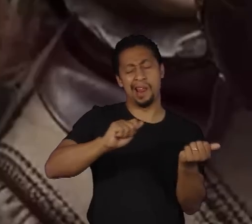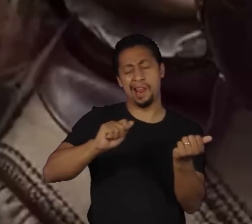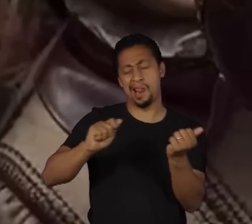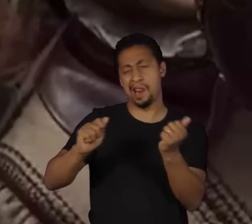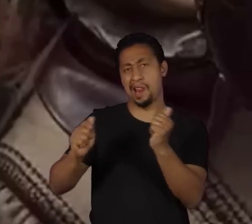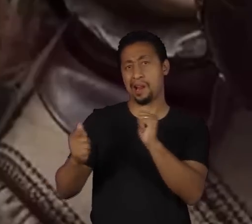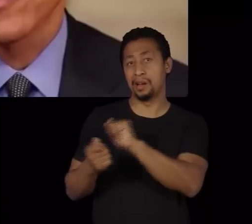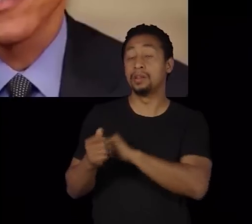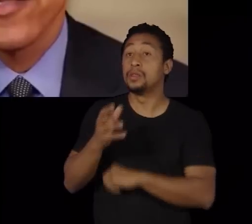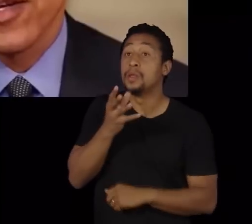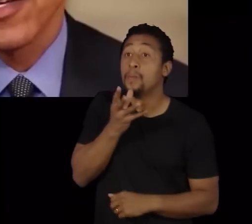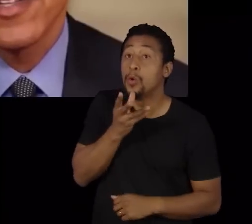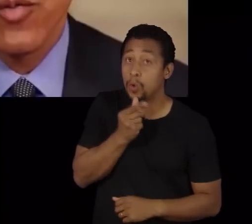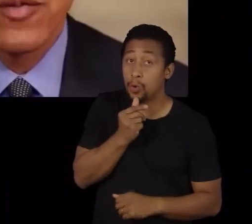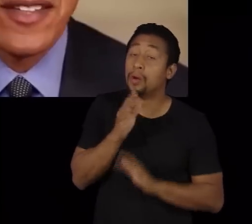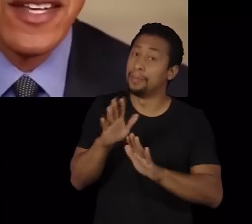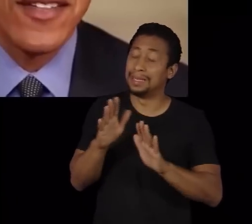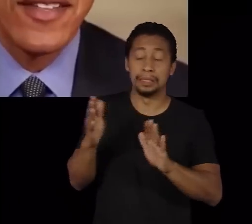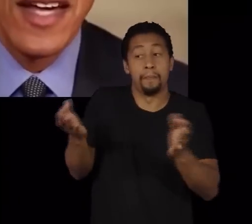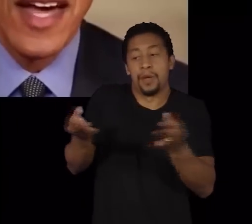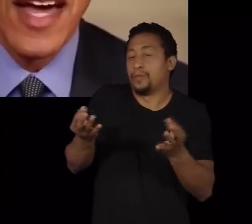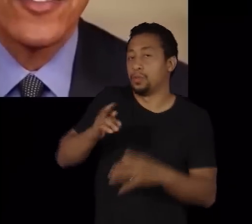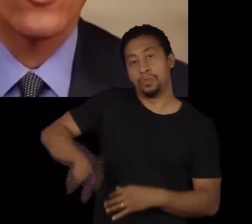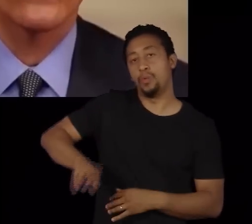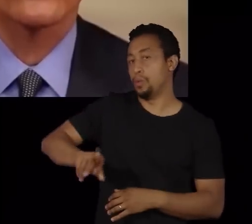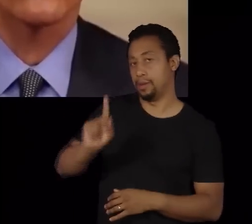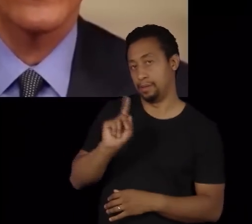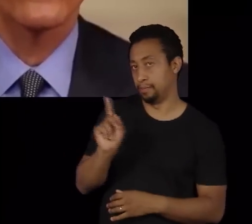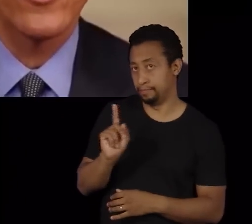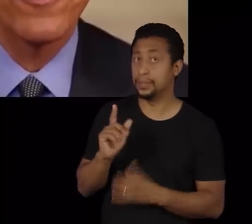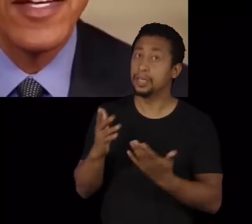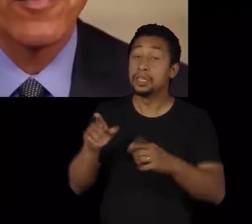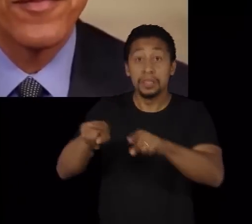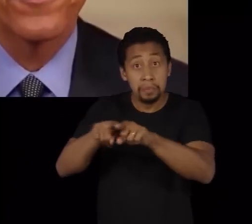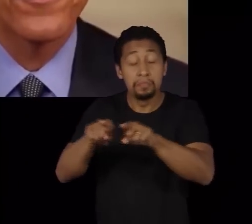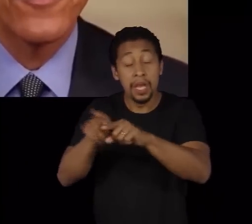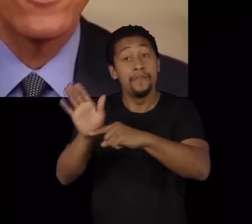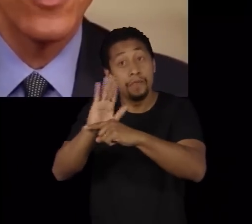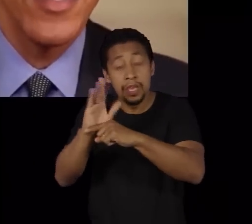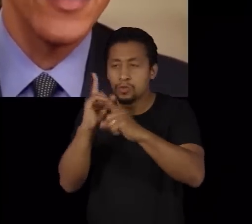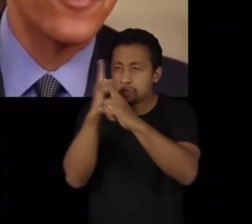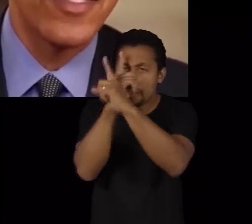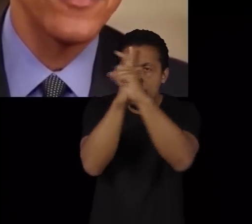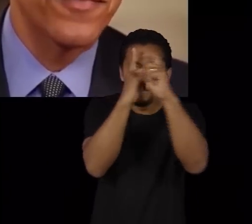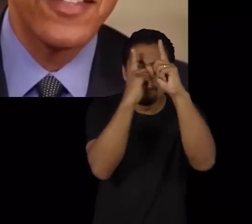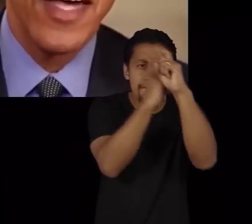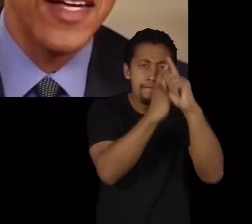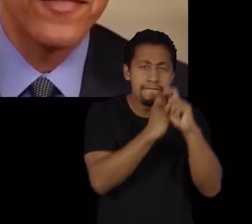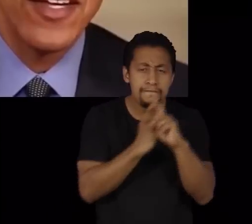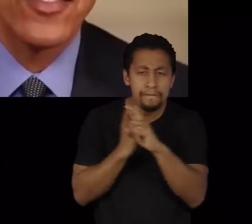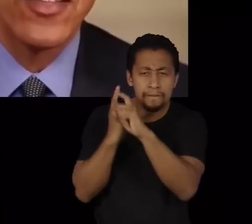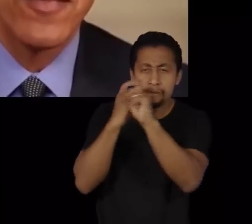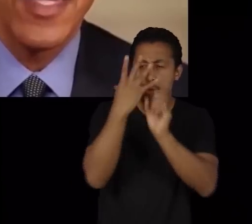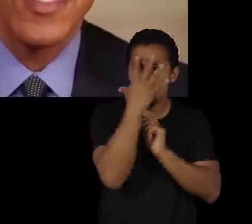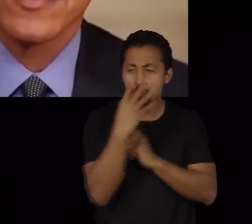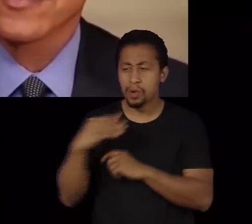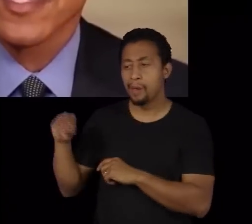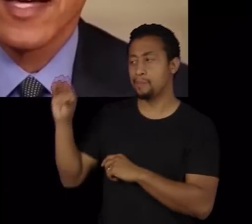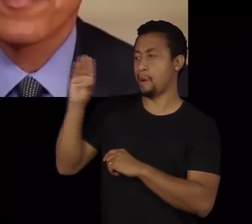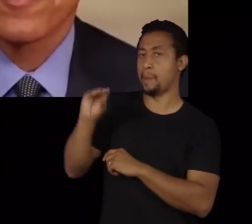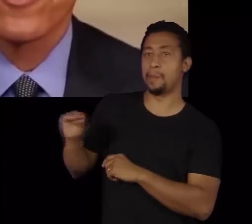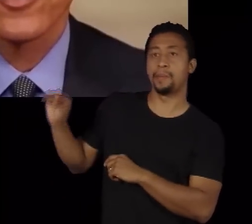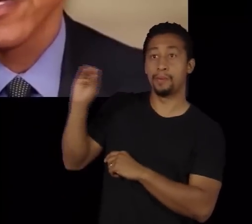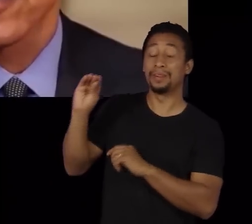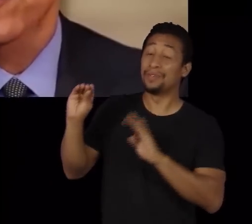dentes sobrando. Essa tecnologia também produz vídeos em que políticos ou celebridades fazem